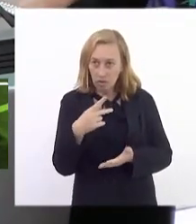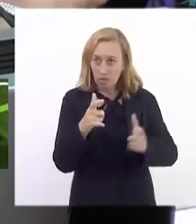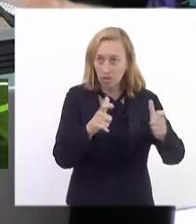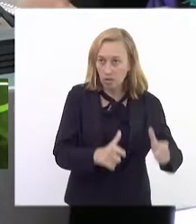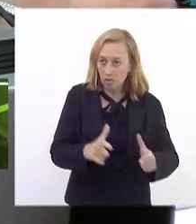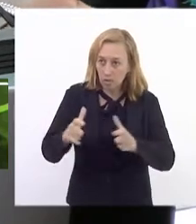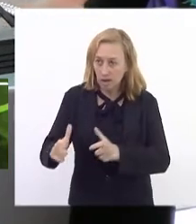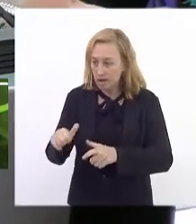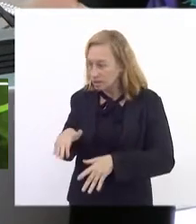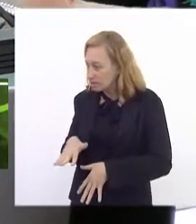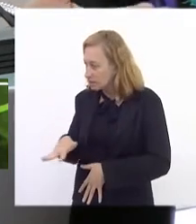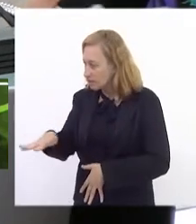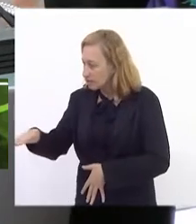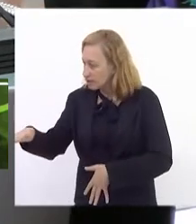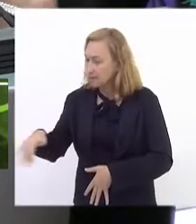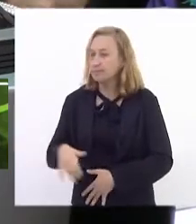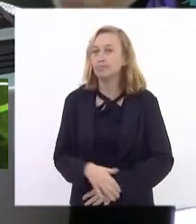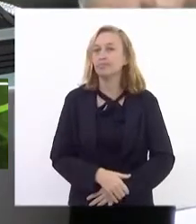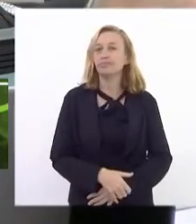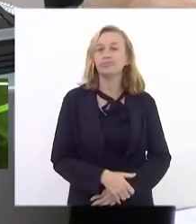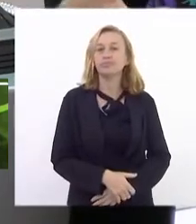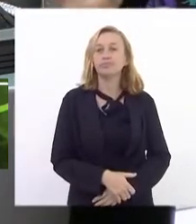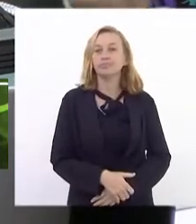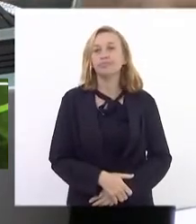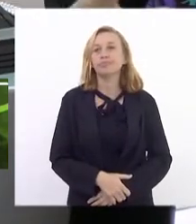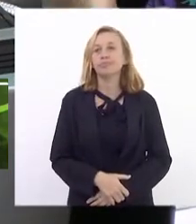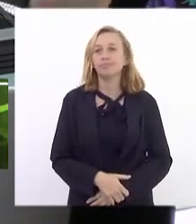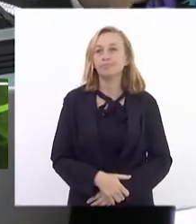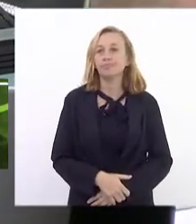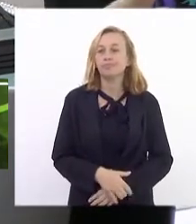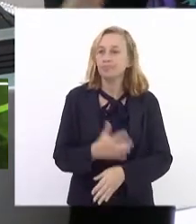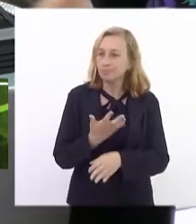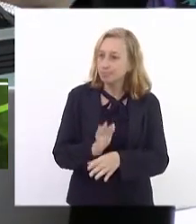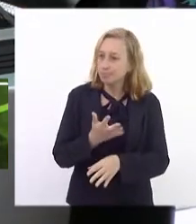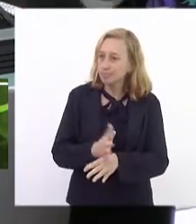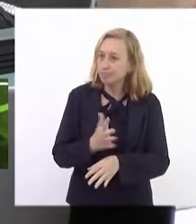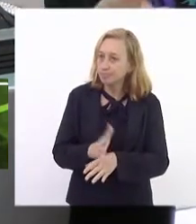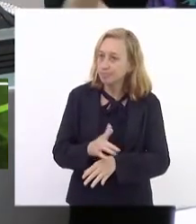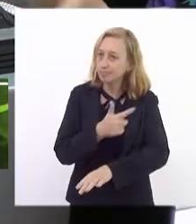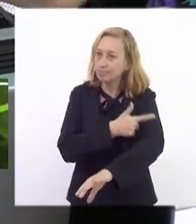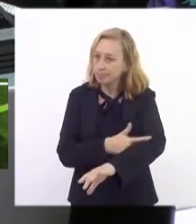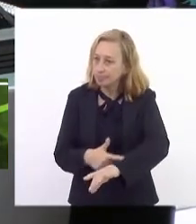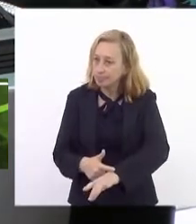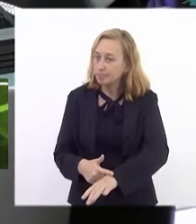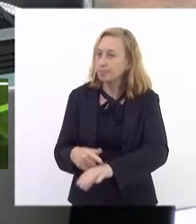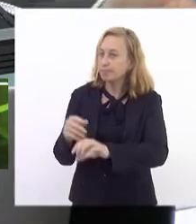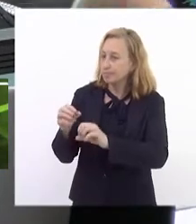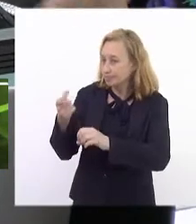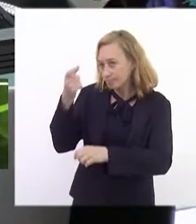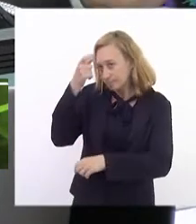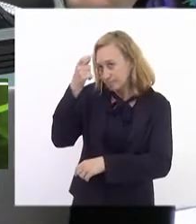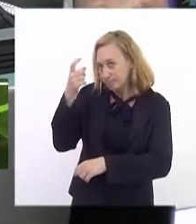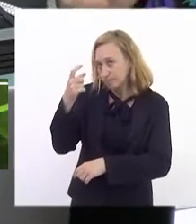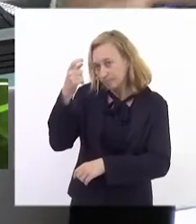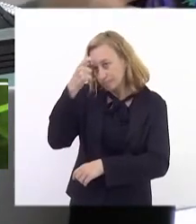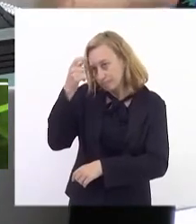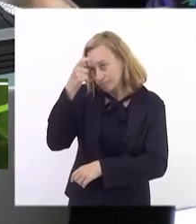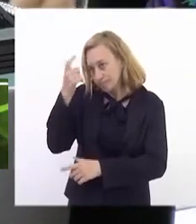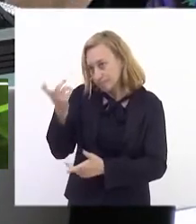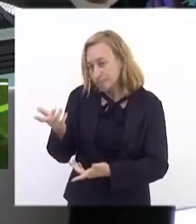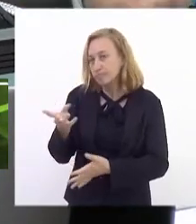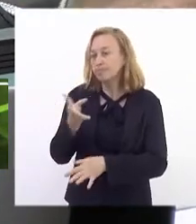de comunidade, para treinar, disciplinar, dar conhecimento e fazerem